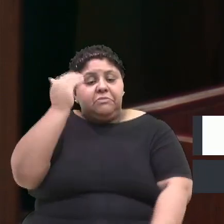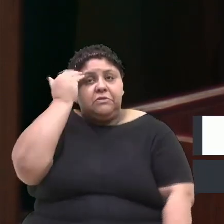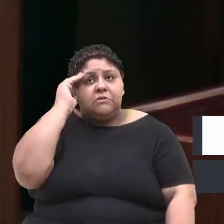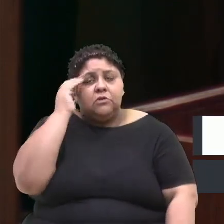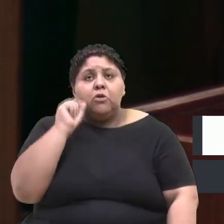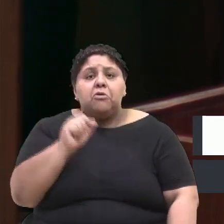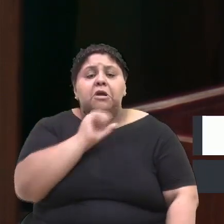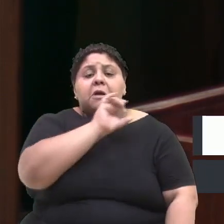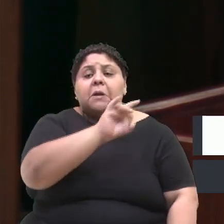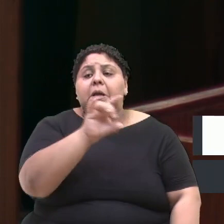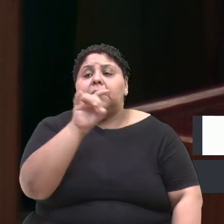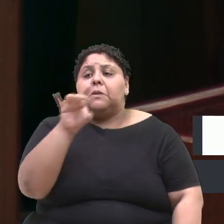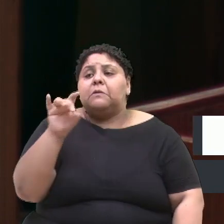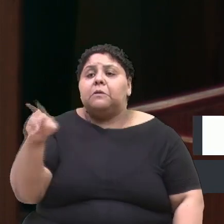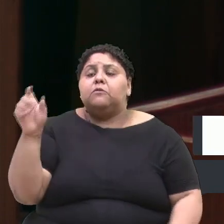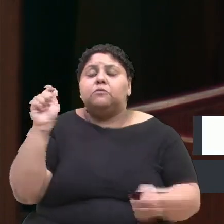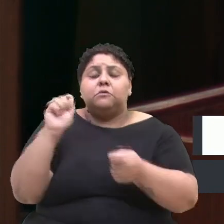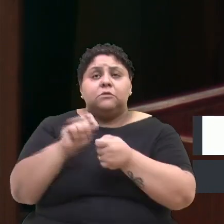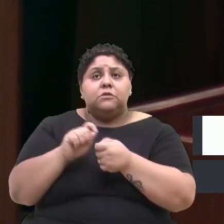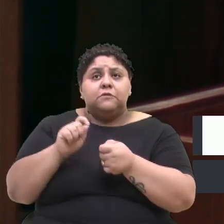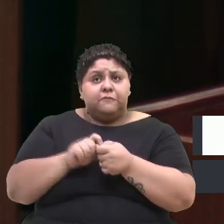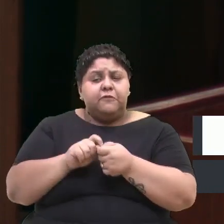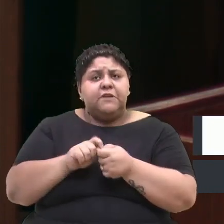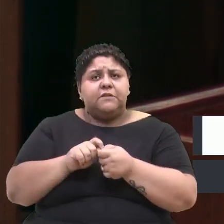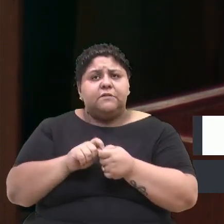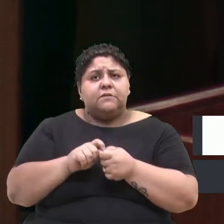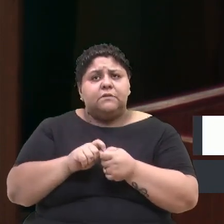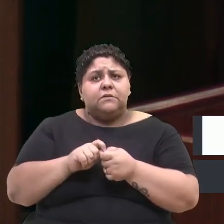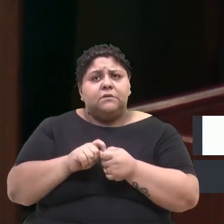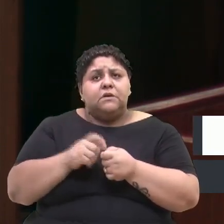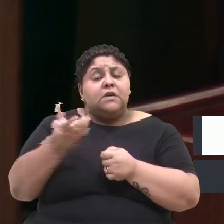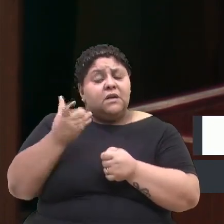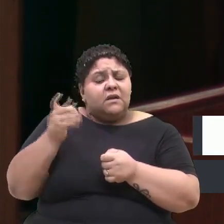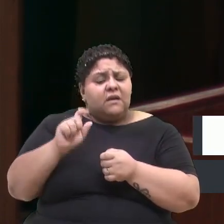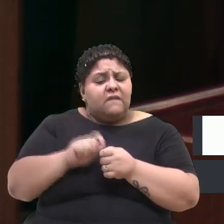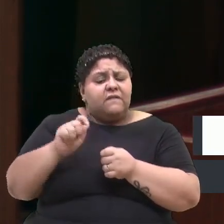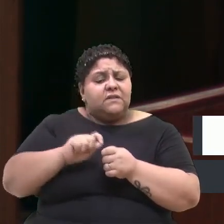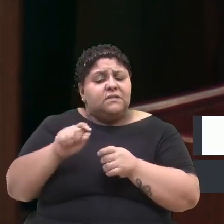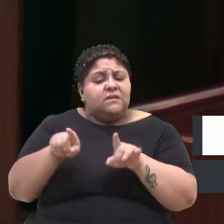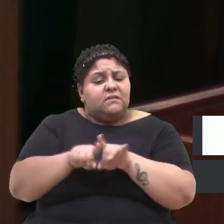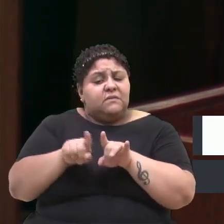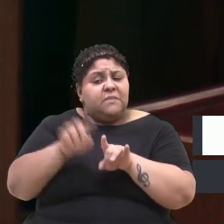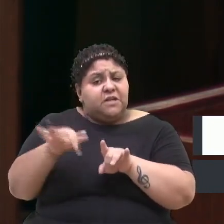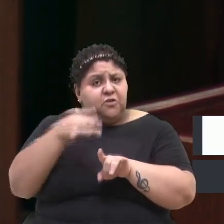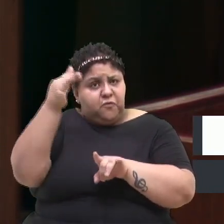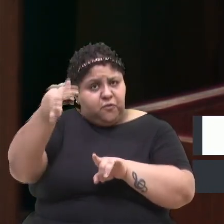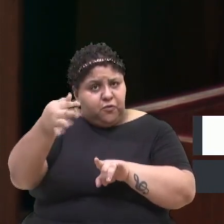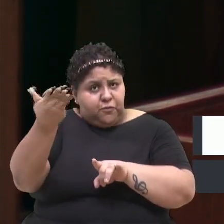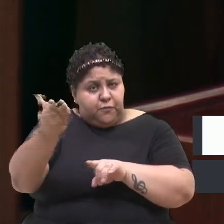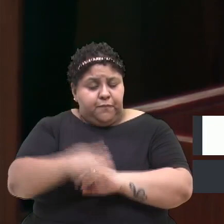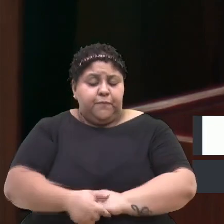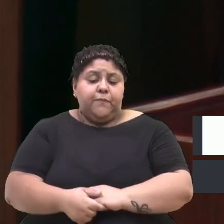um de nós fez, faz ou pretende ainda fazer. Eu venho aqui, então,